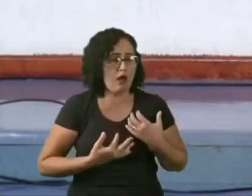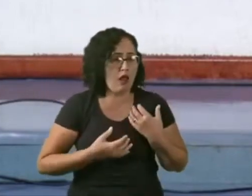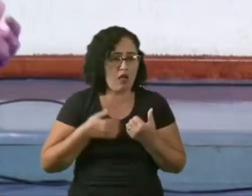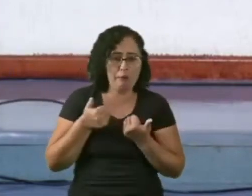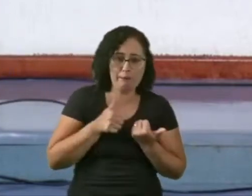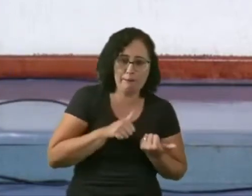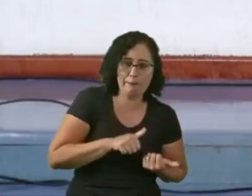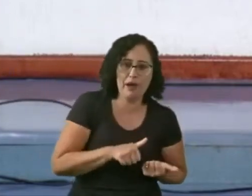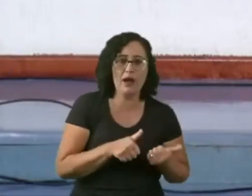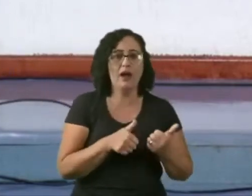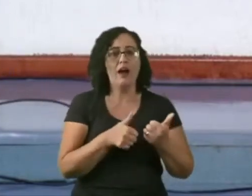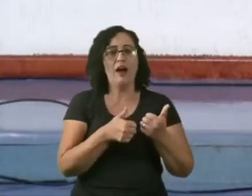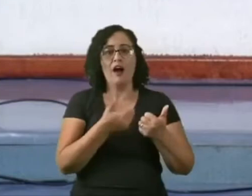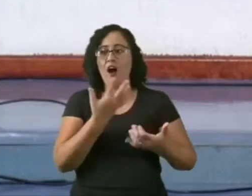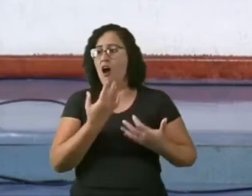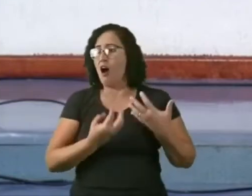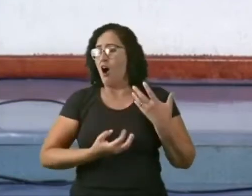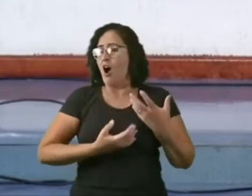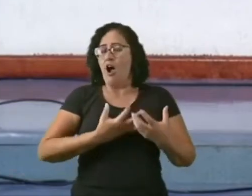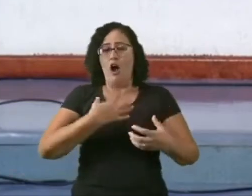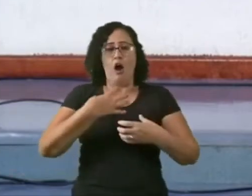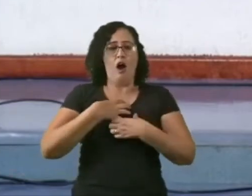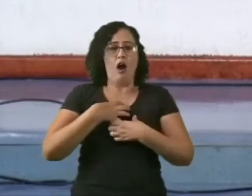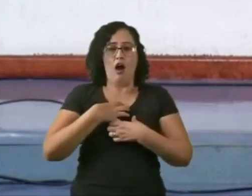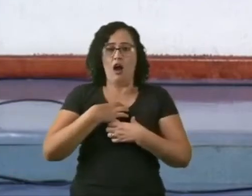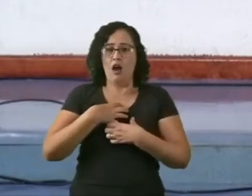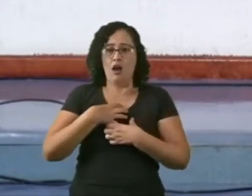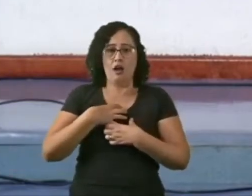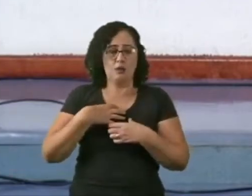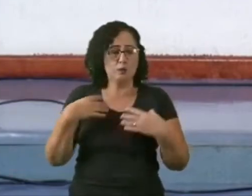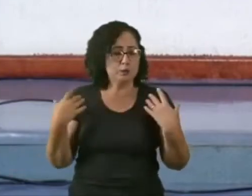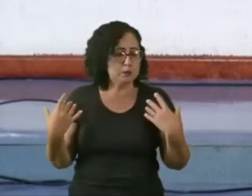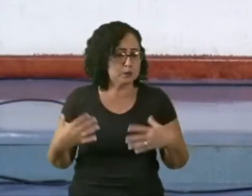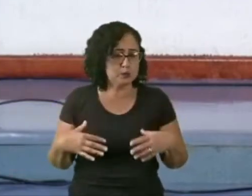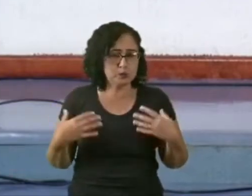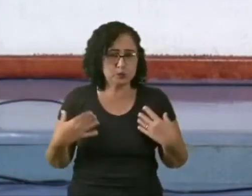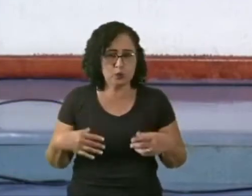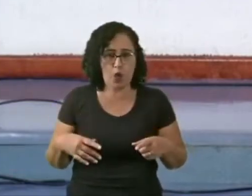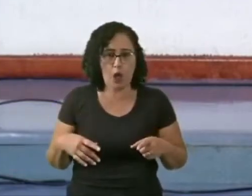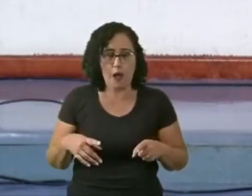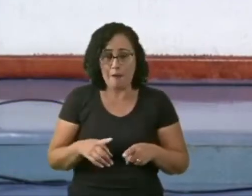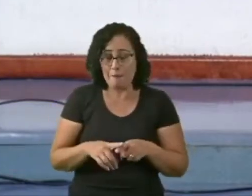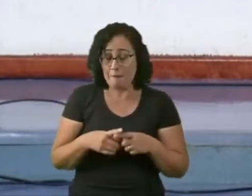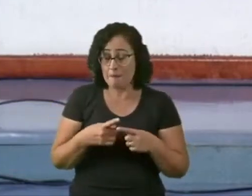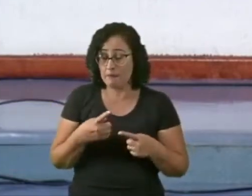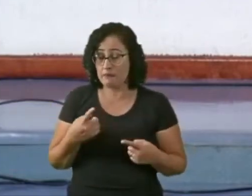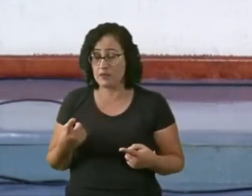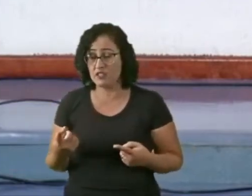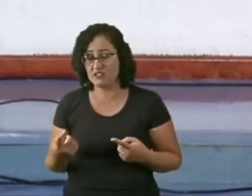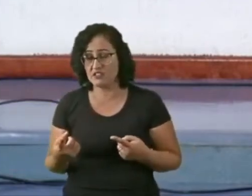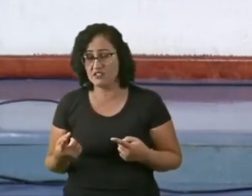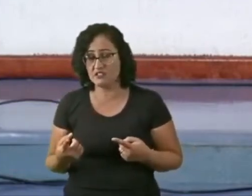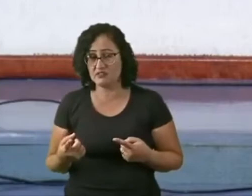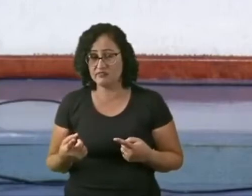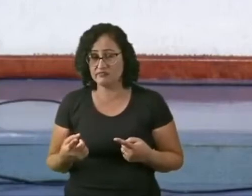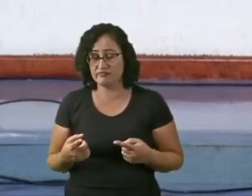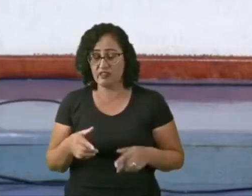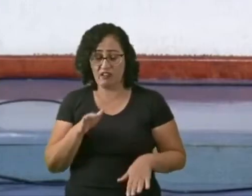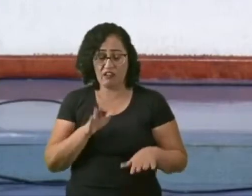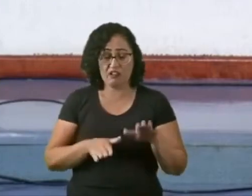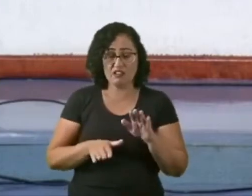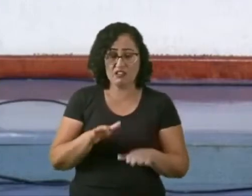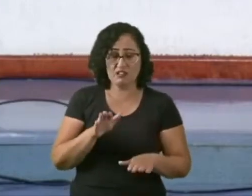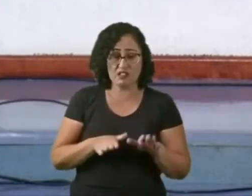Experimentamos milagres na nossa vida, coisas sobrenaturais. Mas quando nós não encontramos a solução, a saída